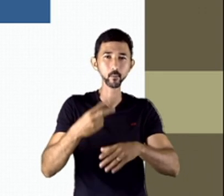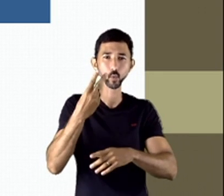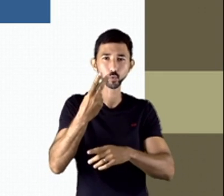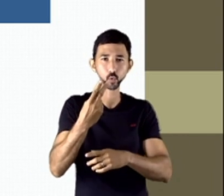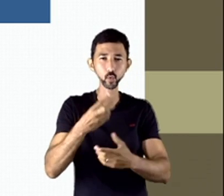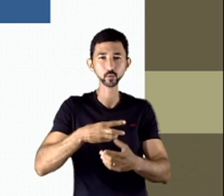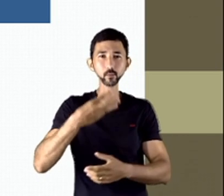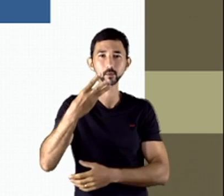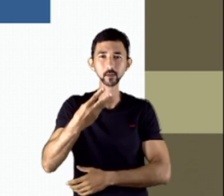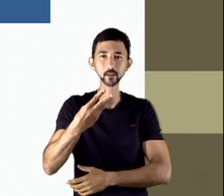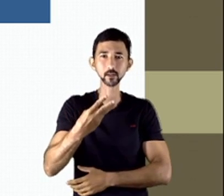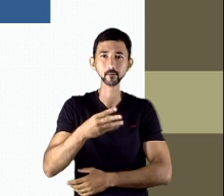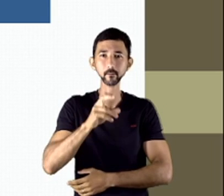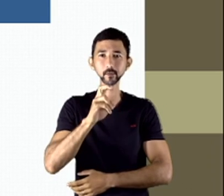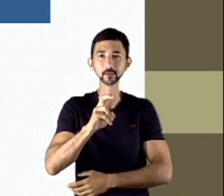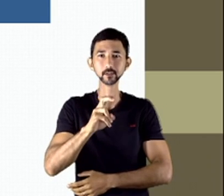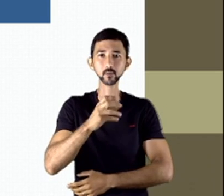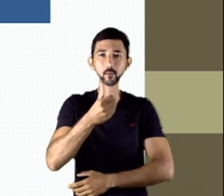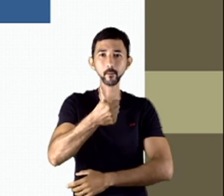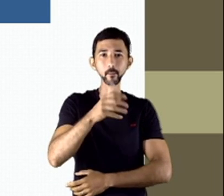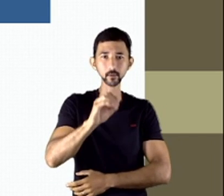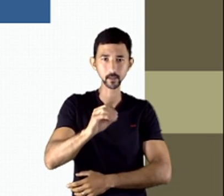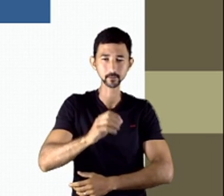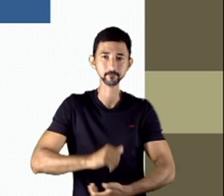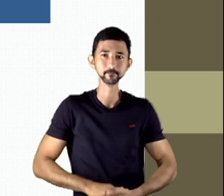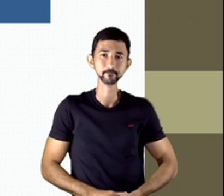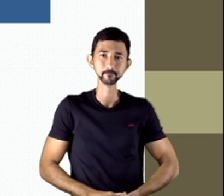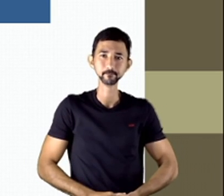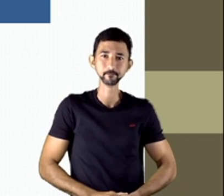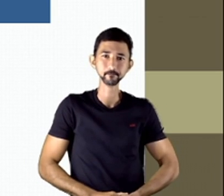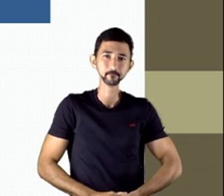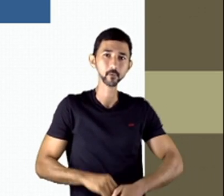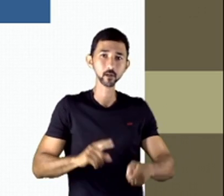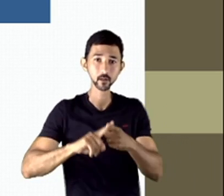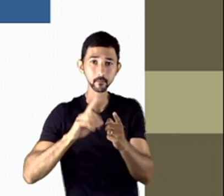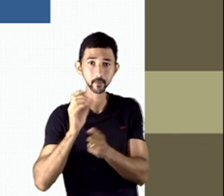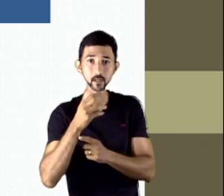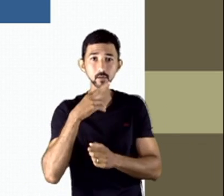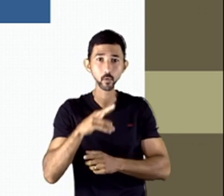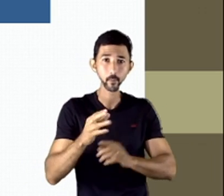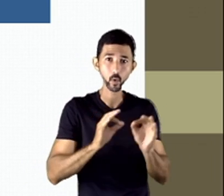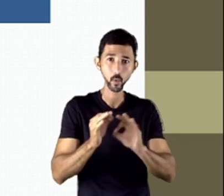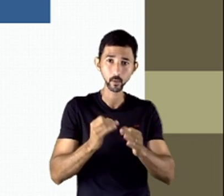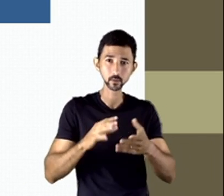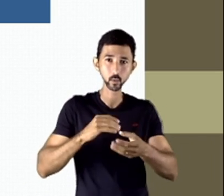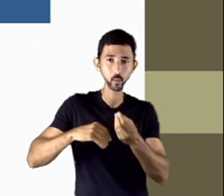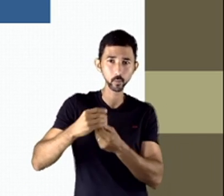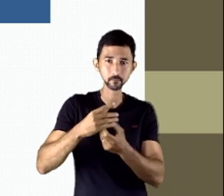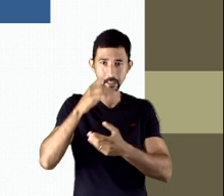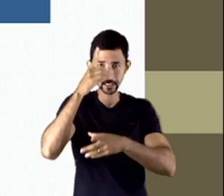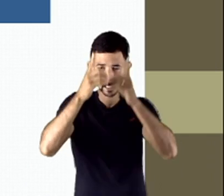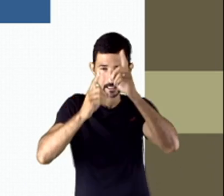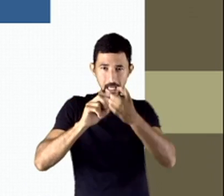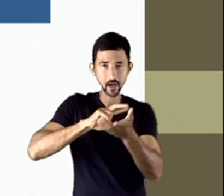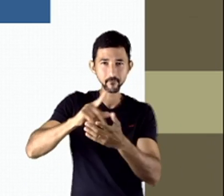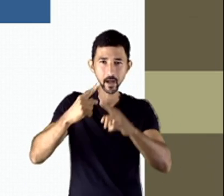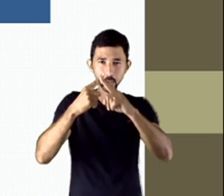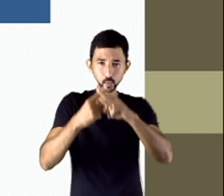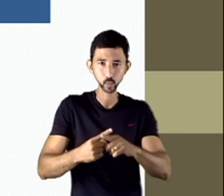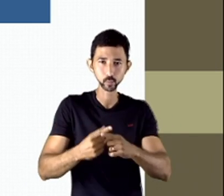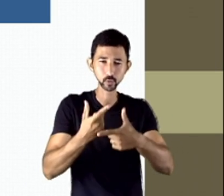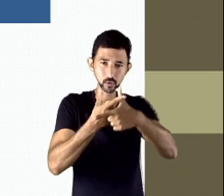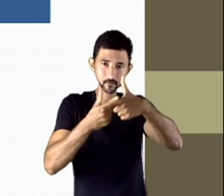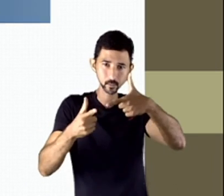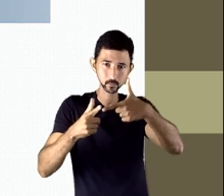por 3, por 5 e por 10, tá? E resolver e elaborar problemas que envolvam as ideias de múltiplo e